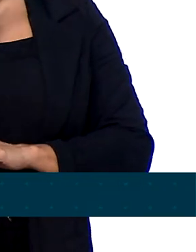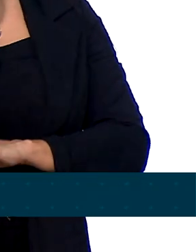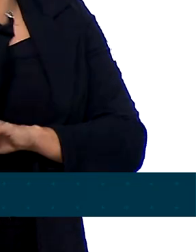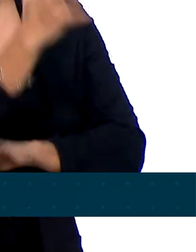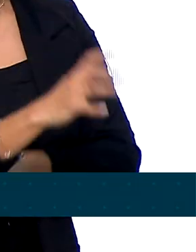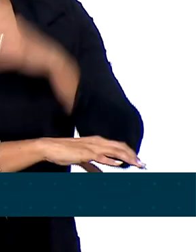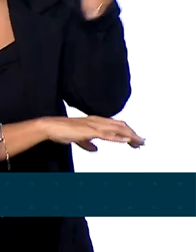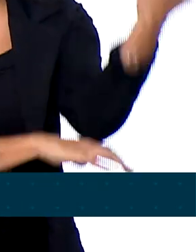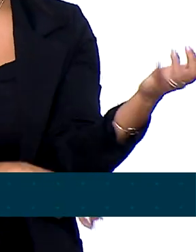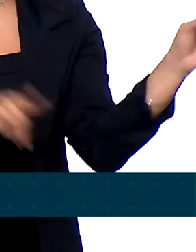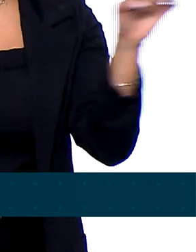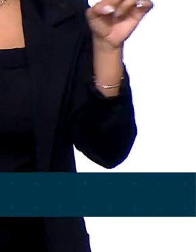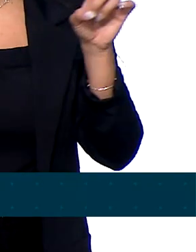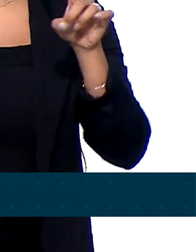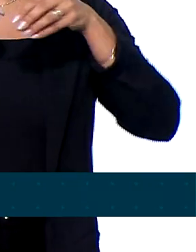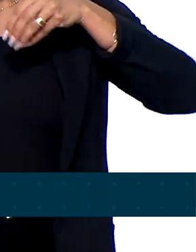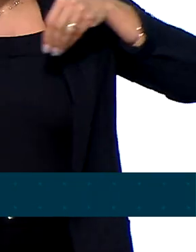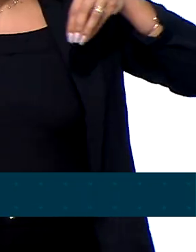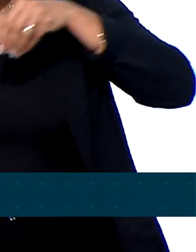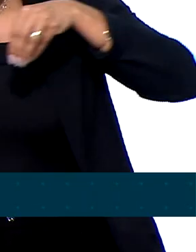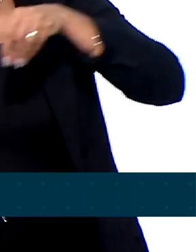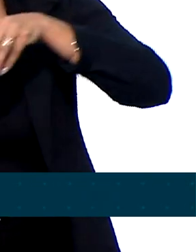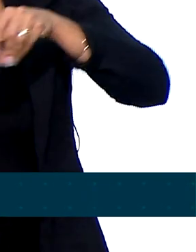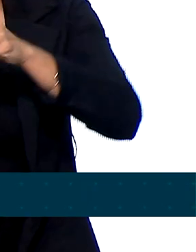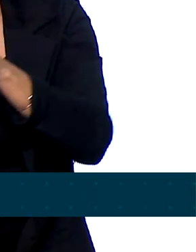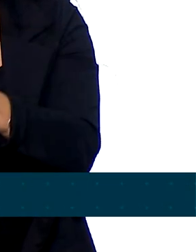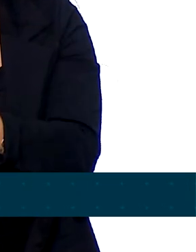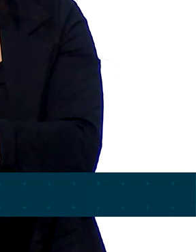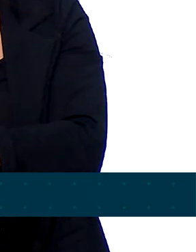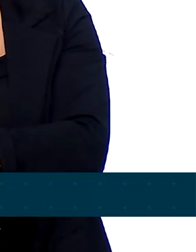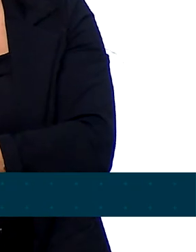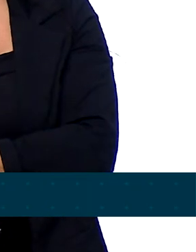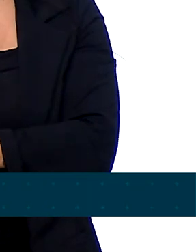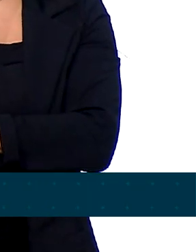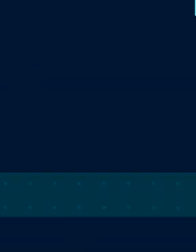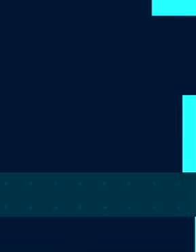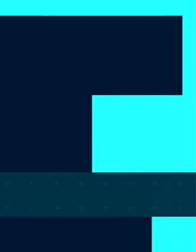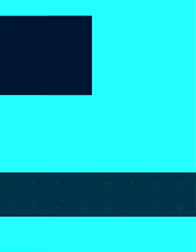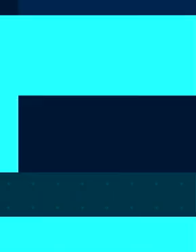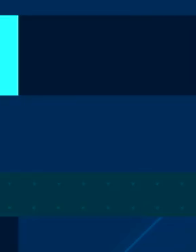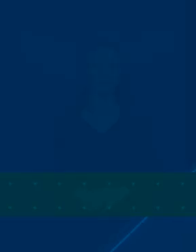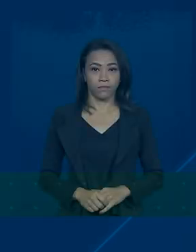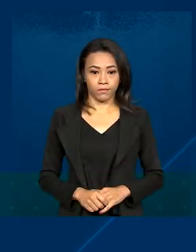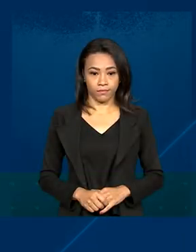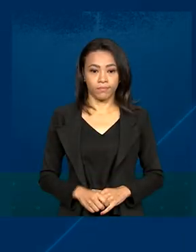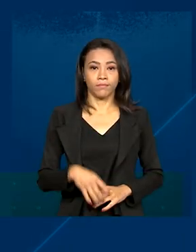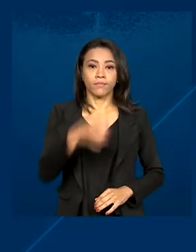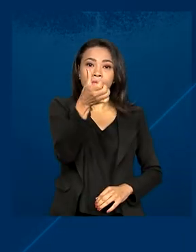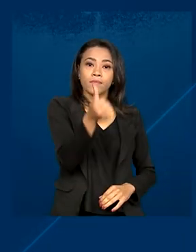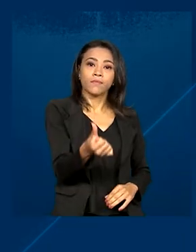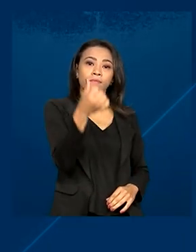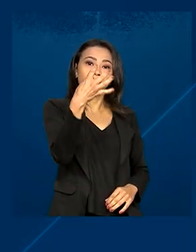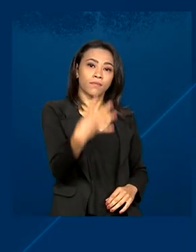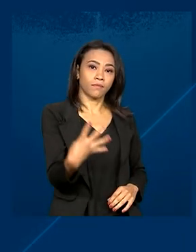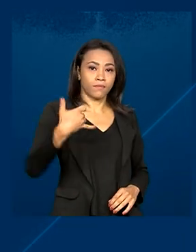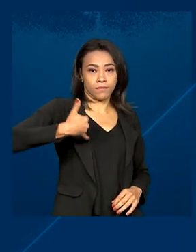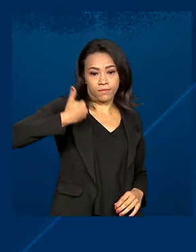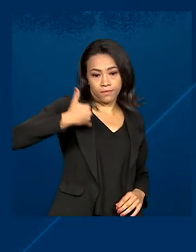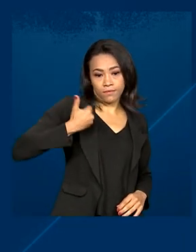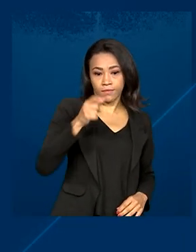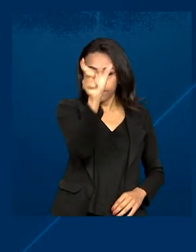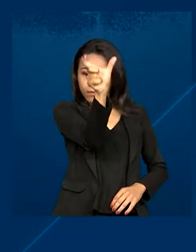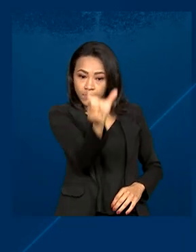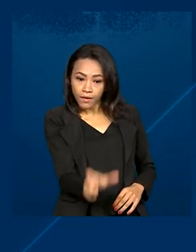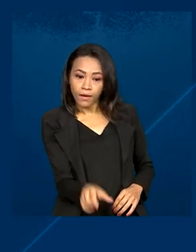reflorestar e recuperar áreas que foram degradadas. Com 64 anos, Marina